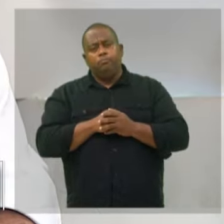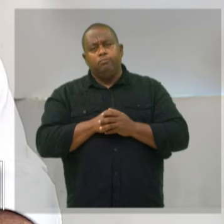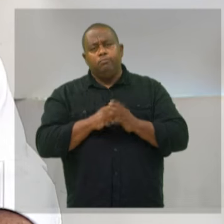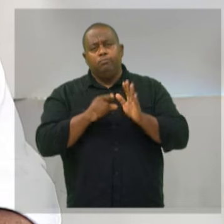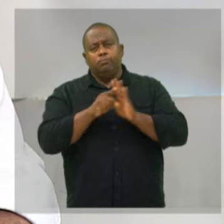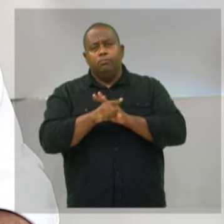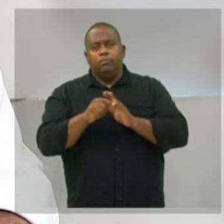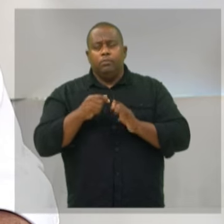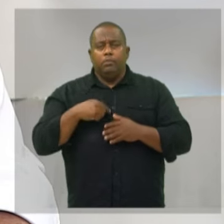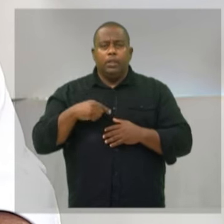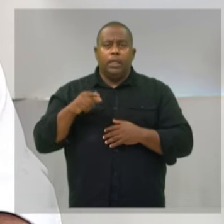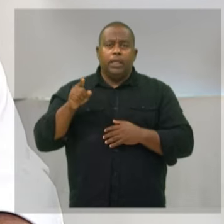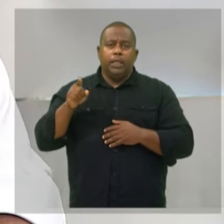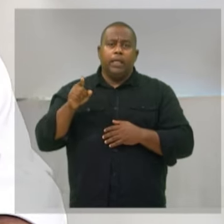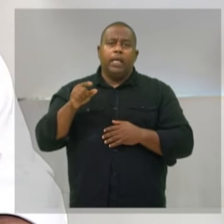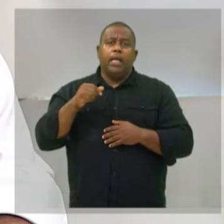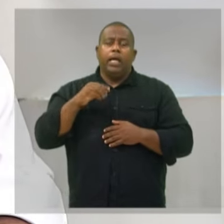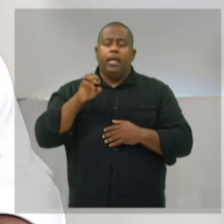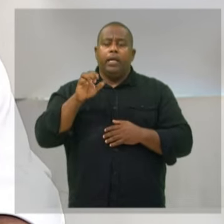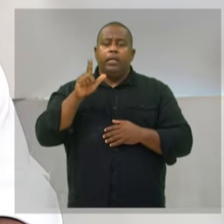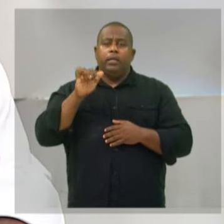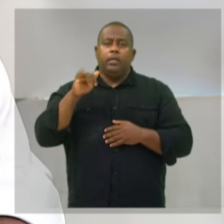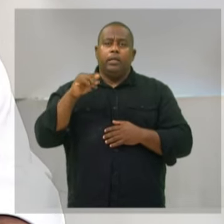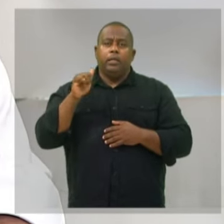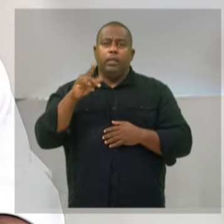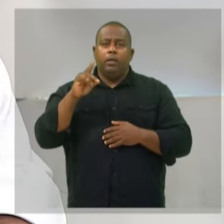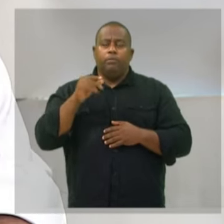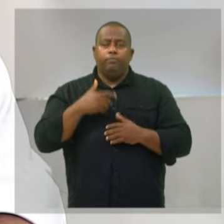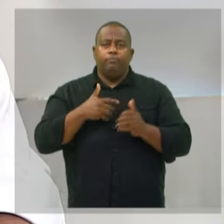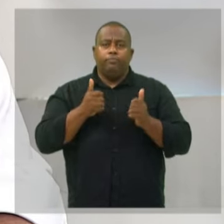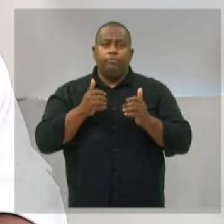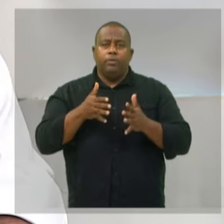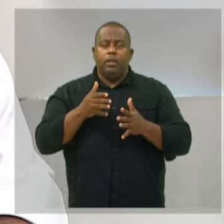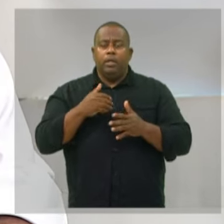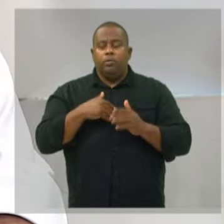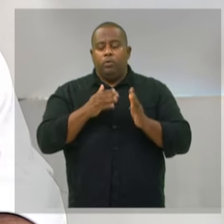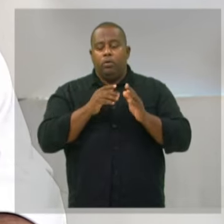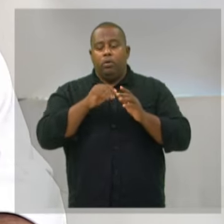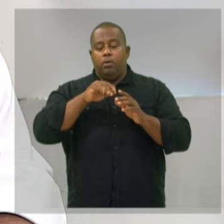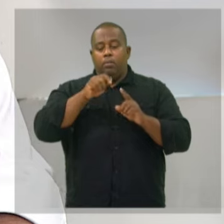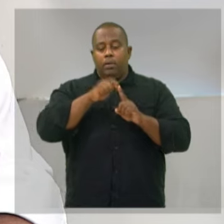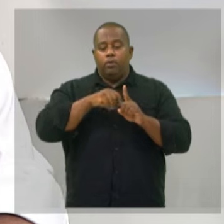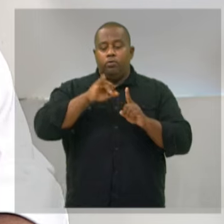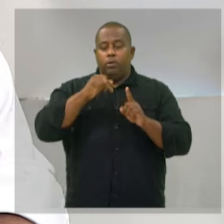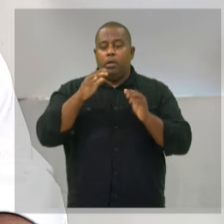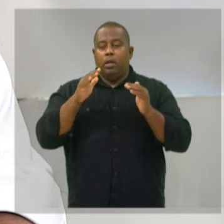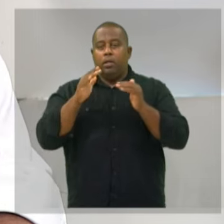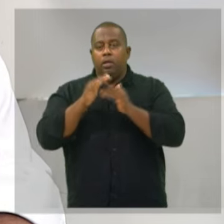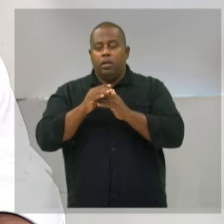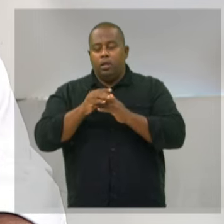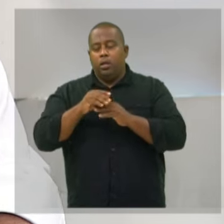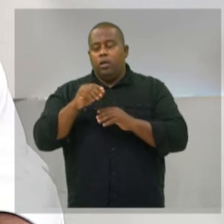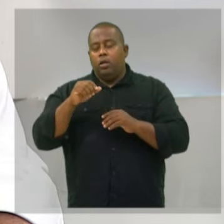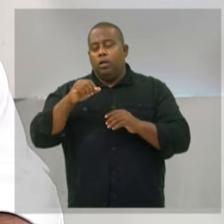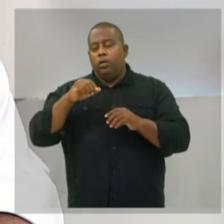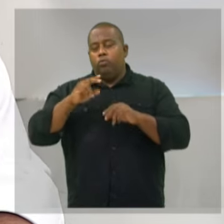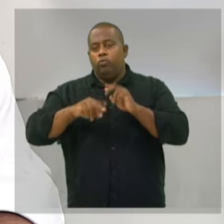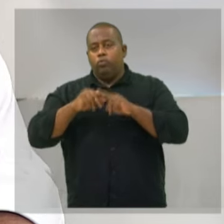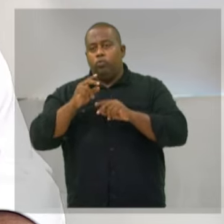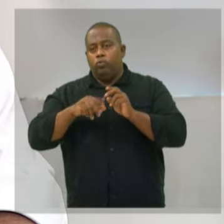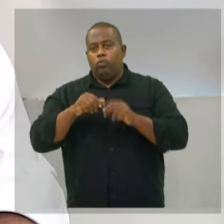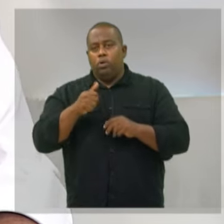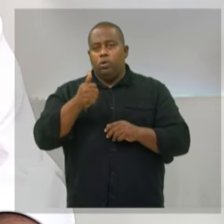Elinaldo pagou 18 milhões de janeiro a junho de c de